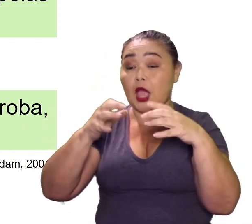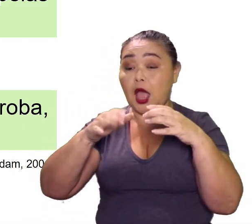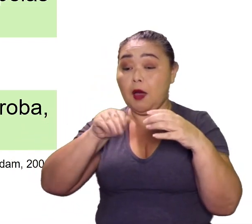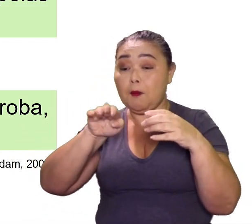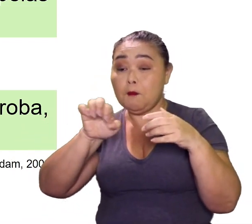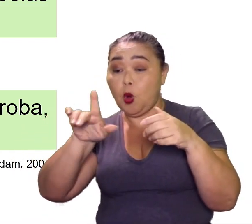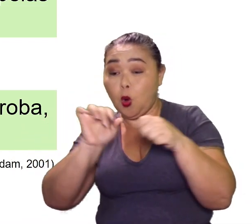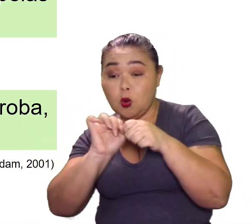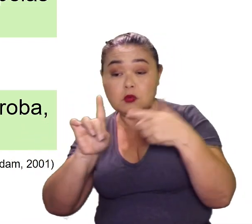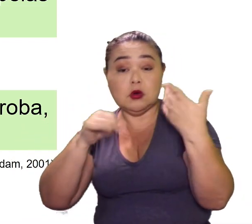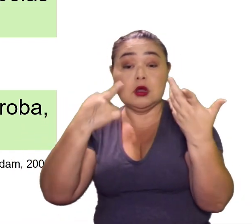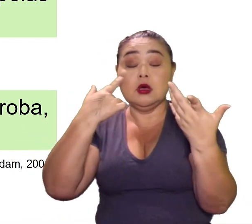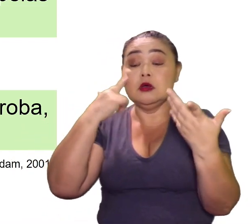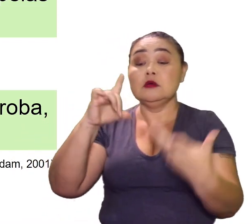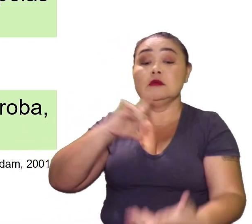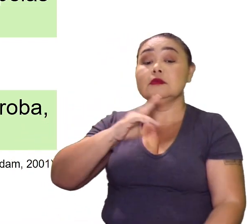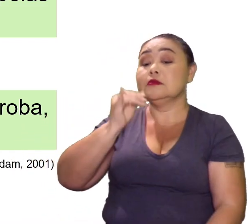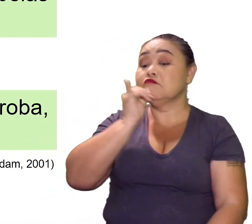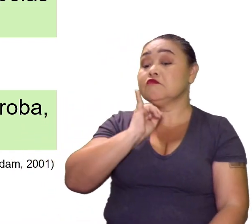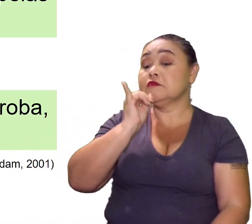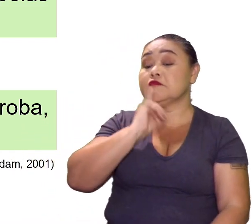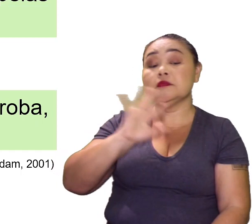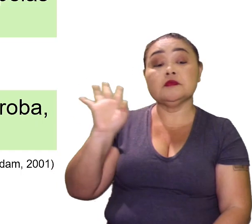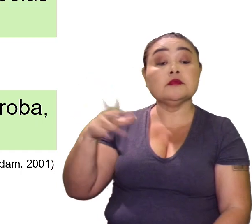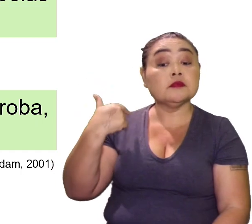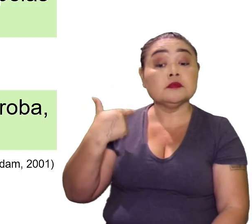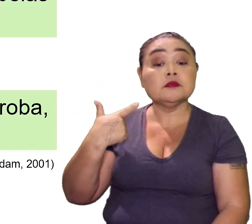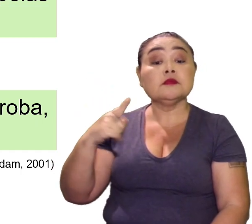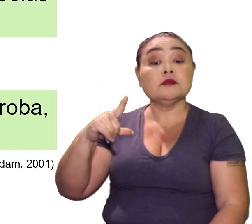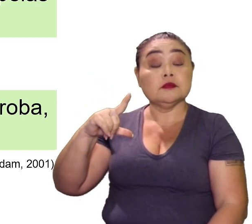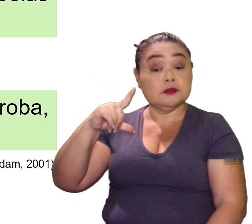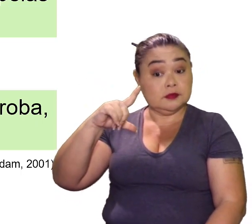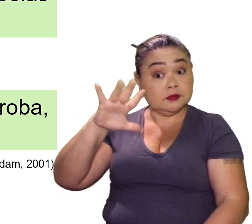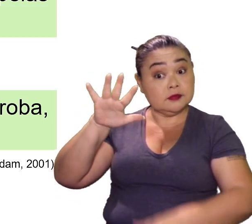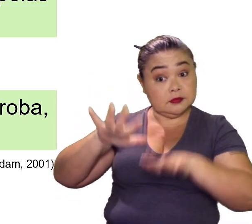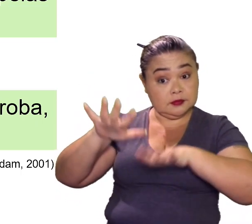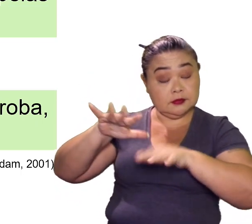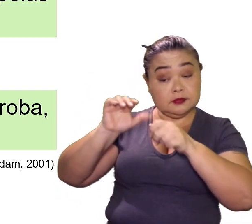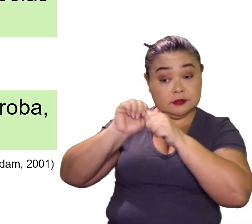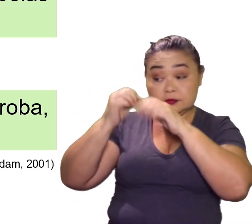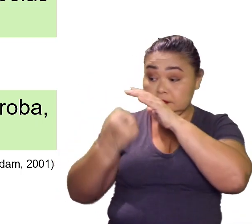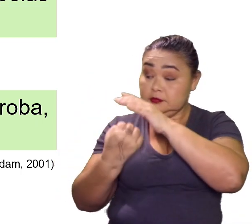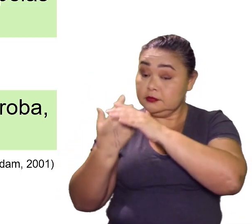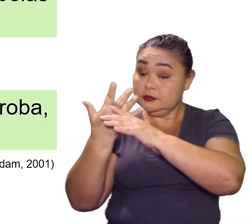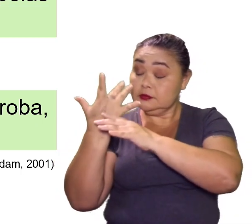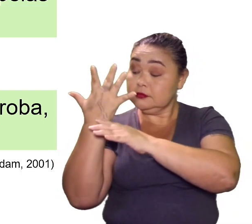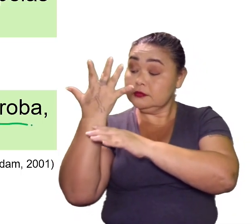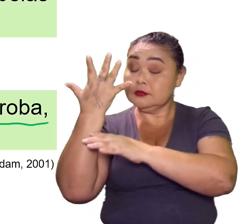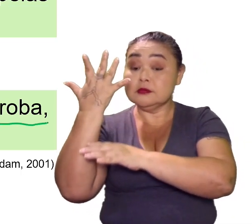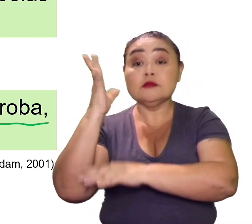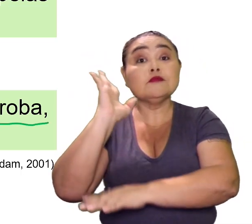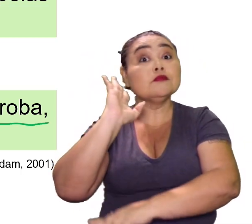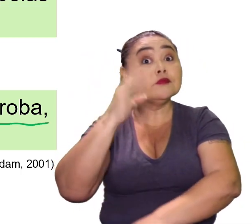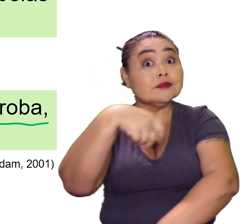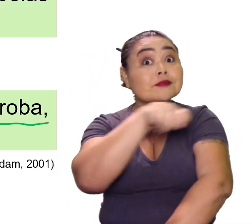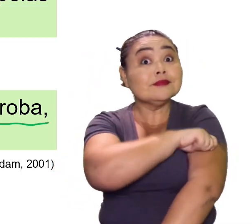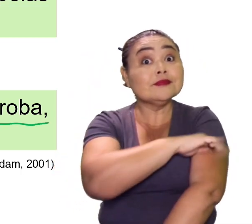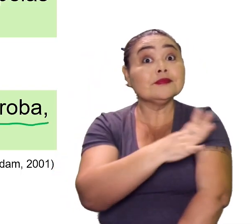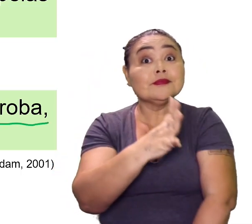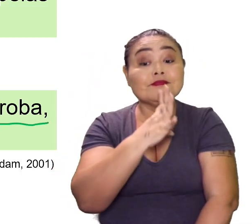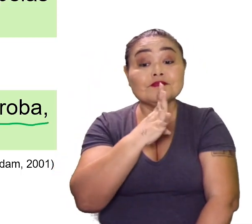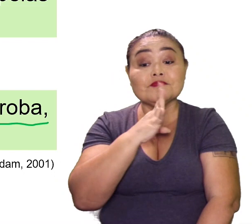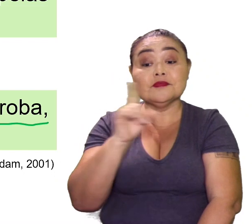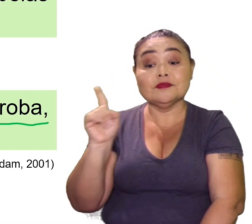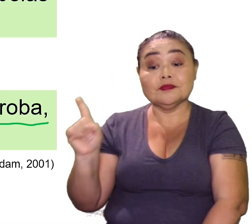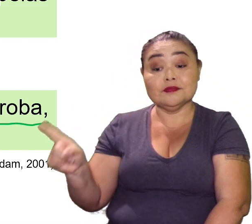abóbora, enfim. Aqui nós exemplificamos algumas espécies de árvores que alguns alunos já até conhecem e